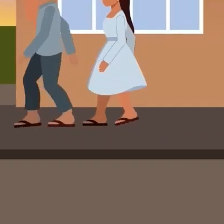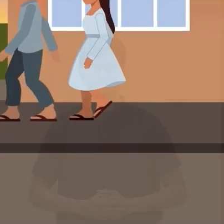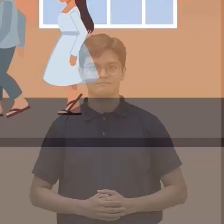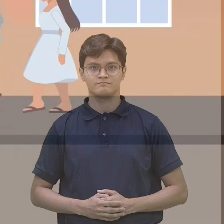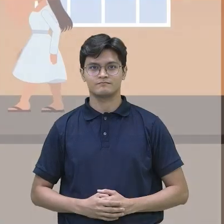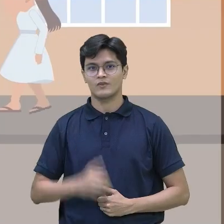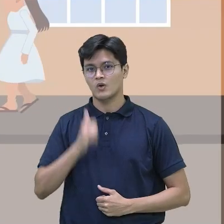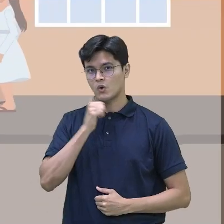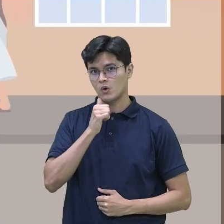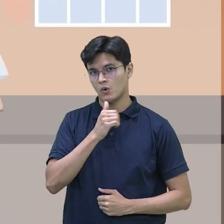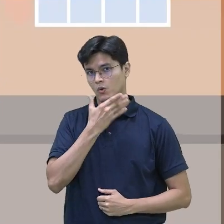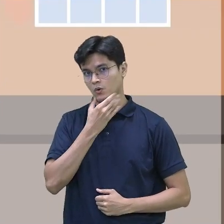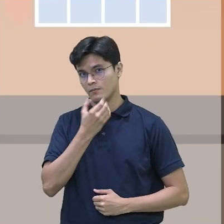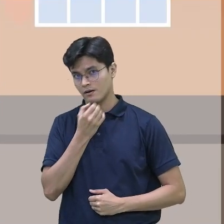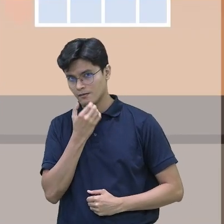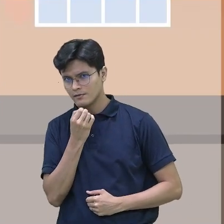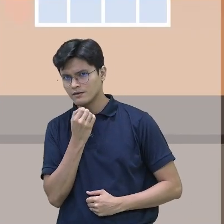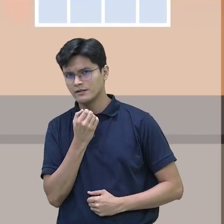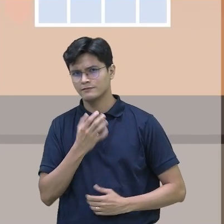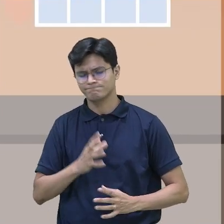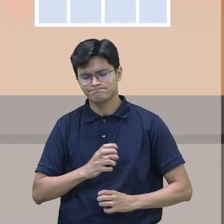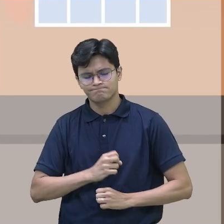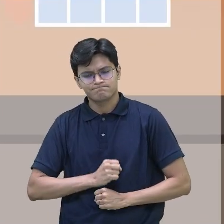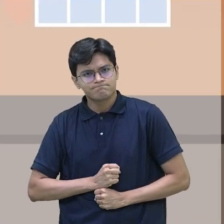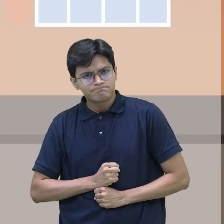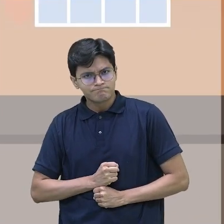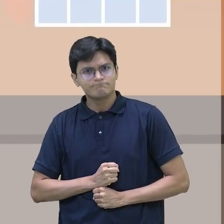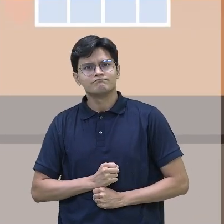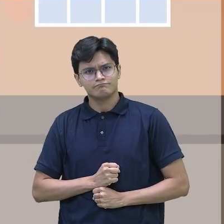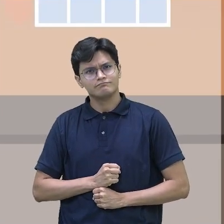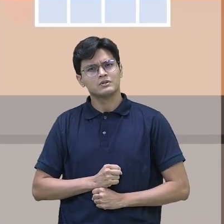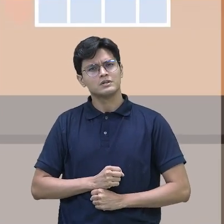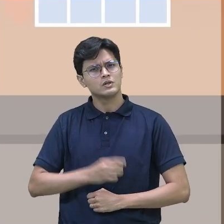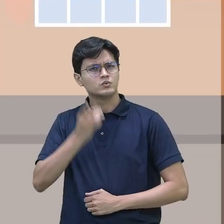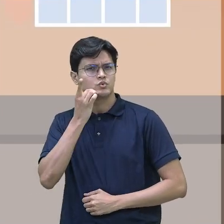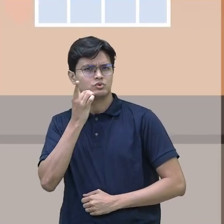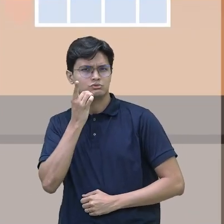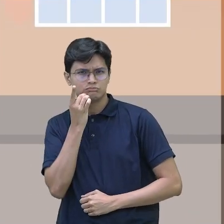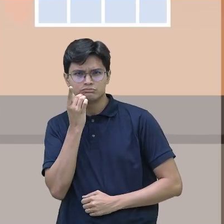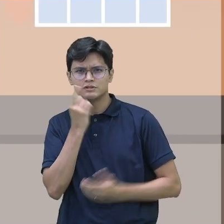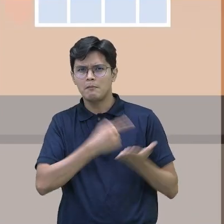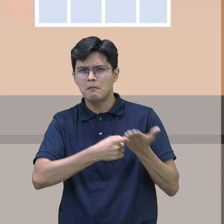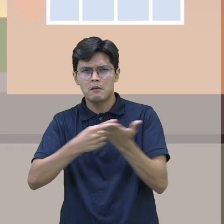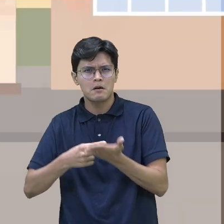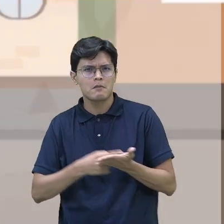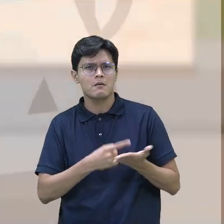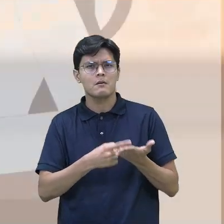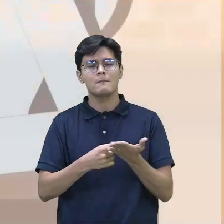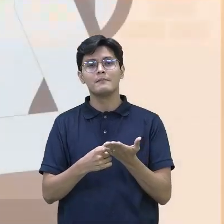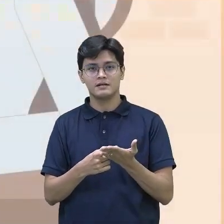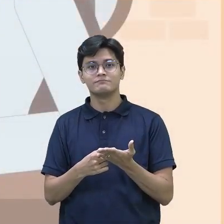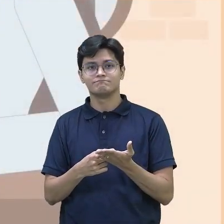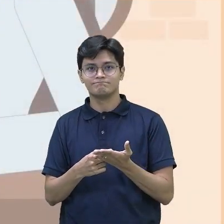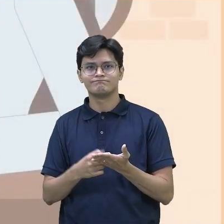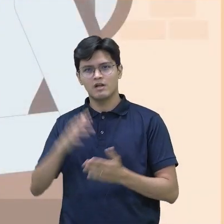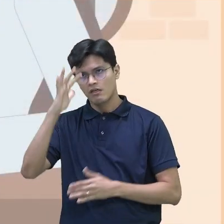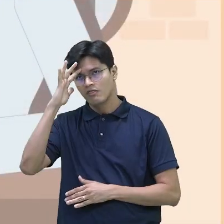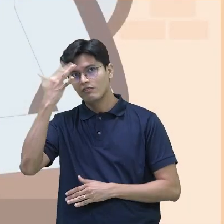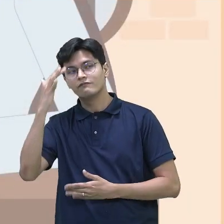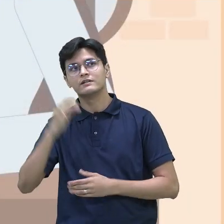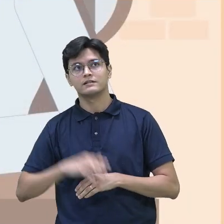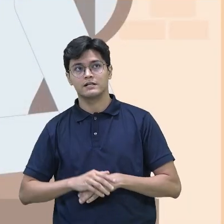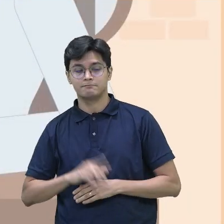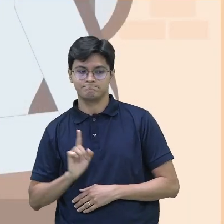Theo e Cecília estavam com muita fome depois de um dia cheio de atividades. Resolveram ir até a pizzaria do